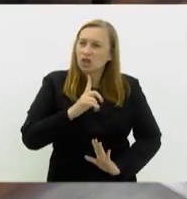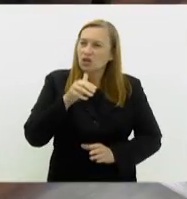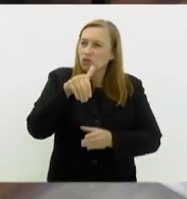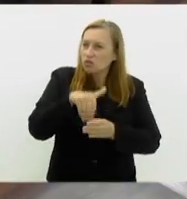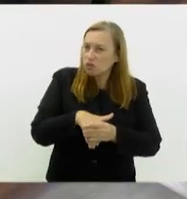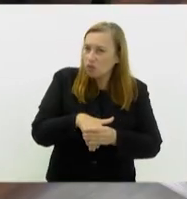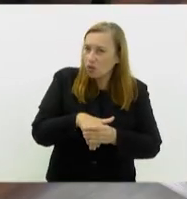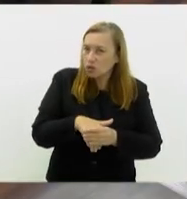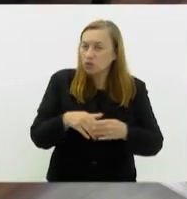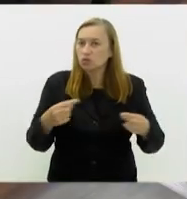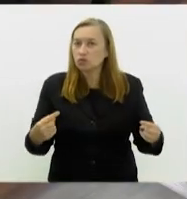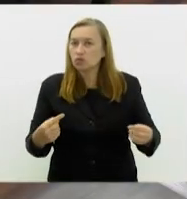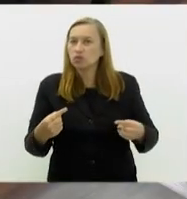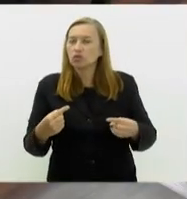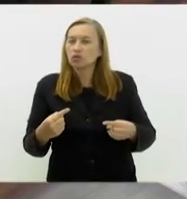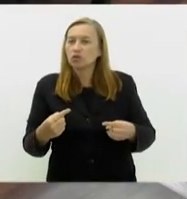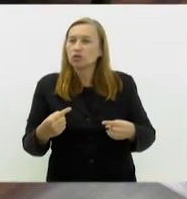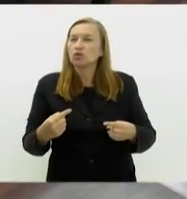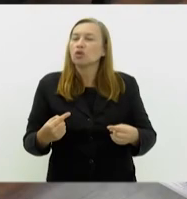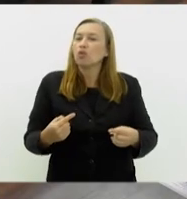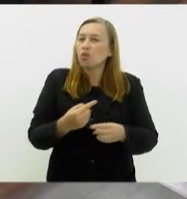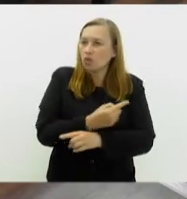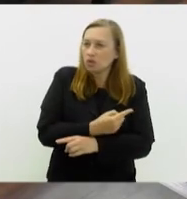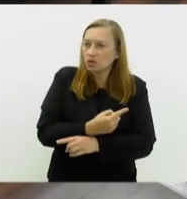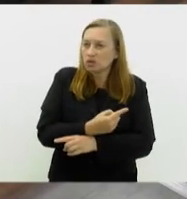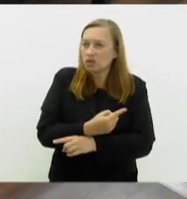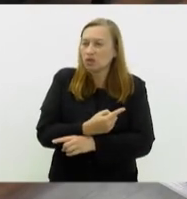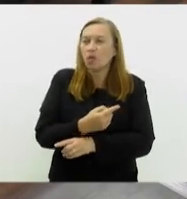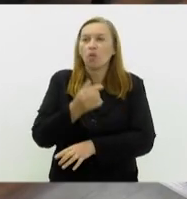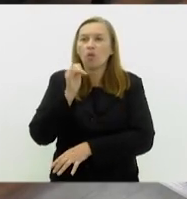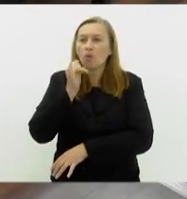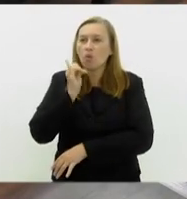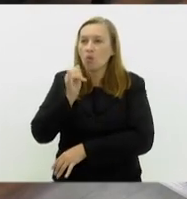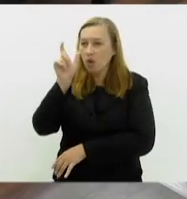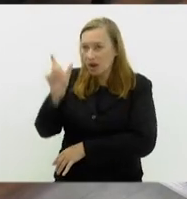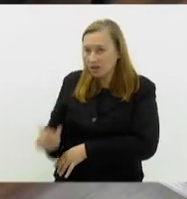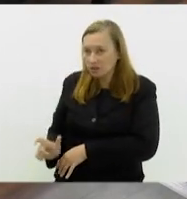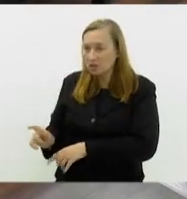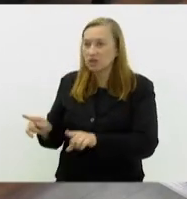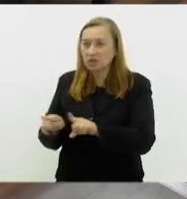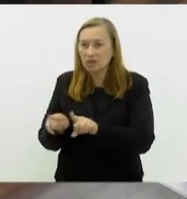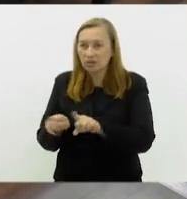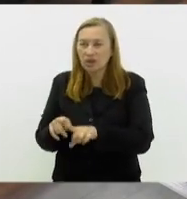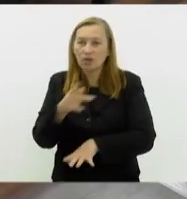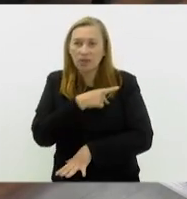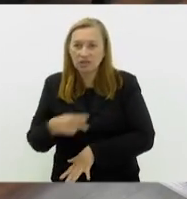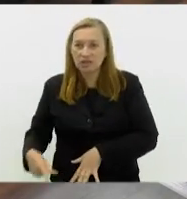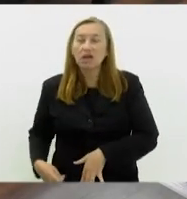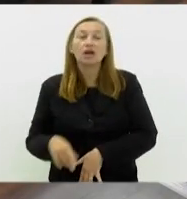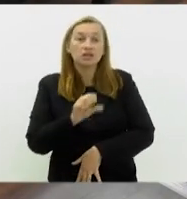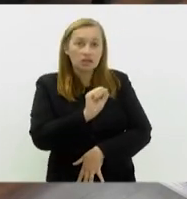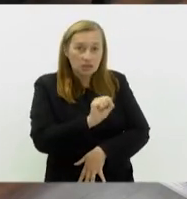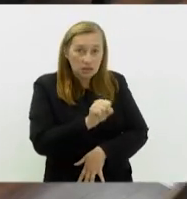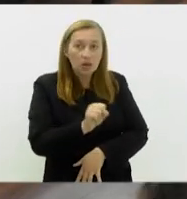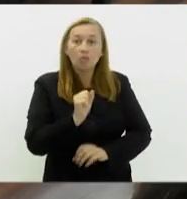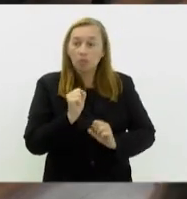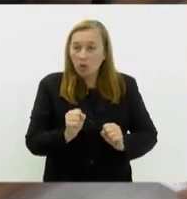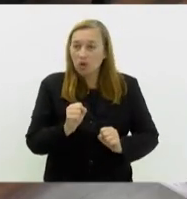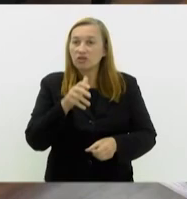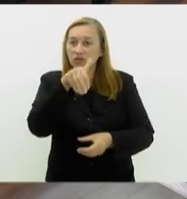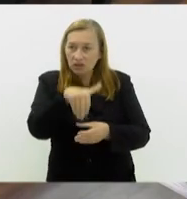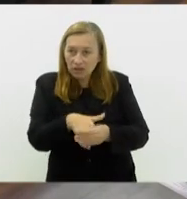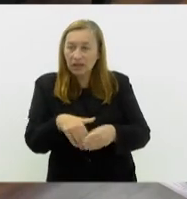divergentes do relator e votos divergente com a senhora hoje não o senhor pode botar o seu voto divergente também em